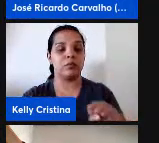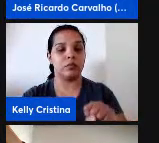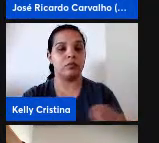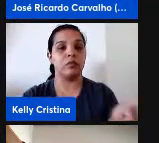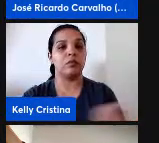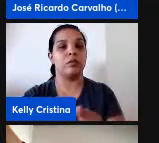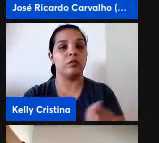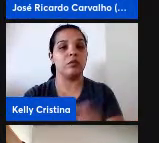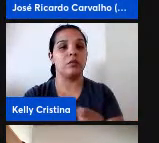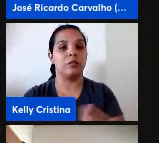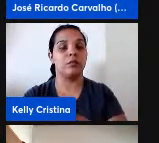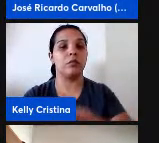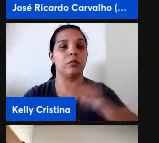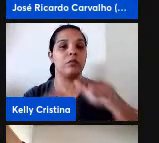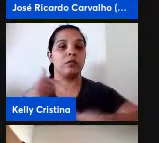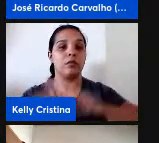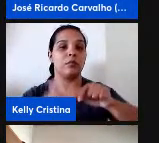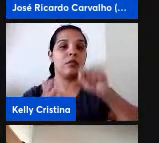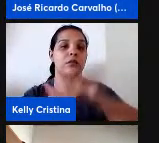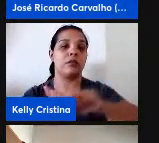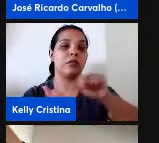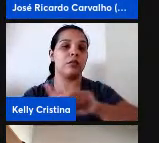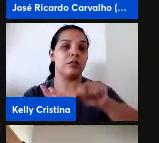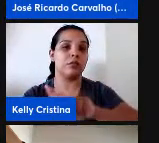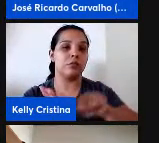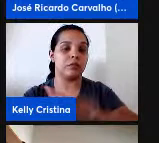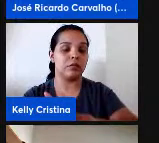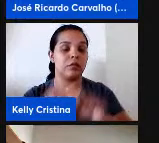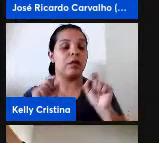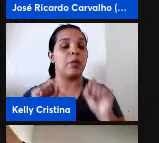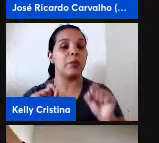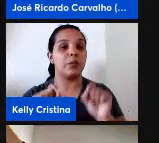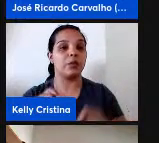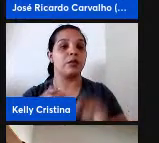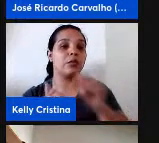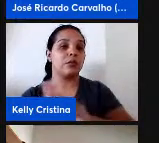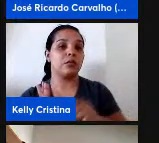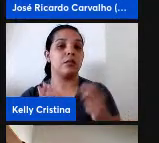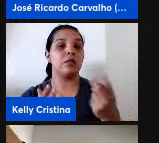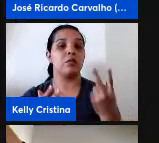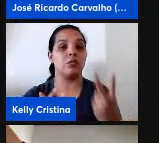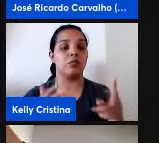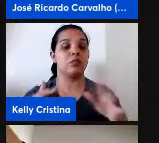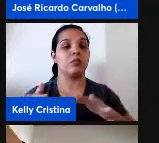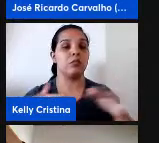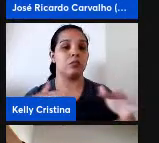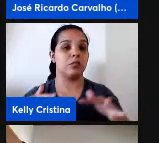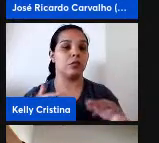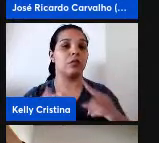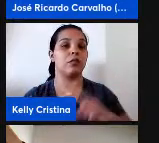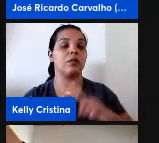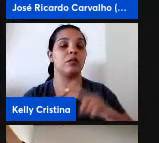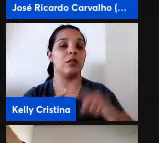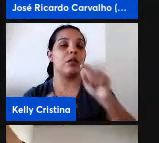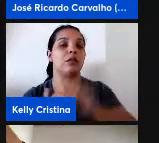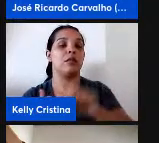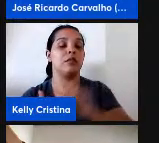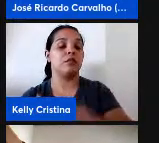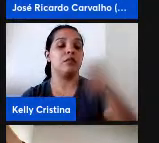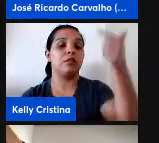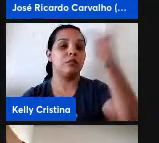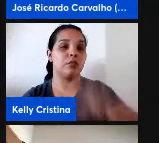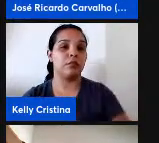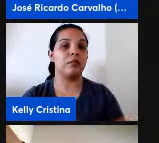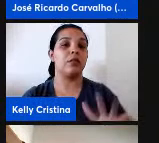envolve o trabalho da escrita, né? E essa escrita envolve dois movimentos, a da reescrita, que está ancorada